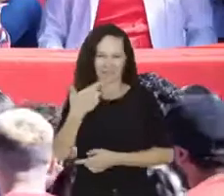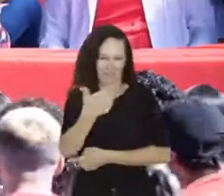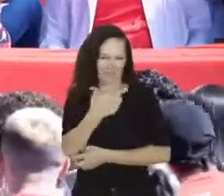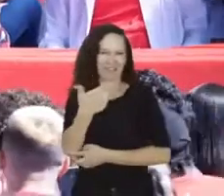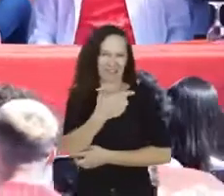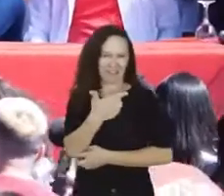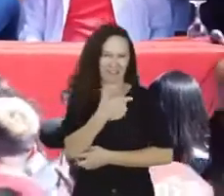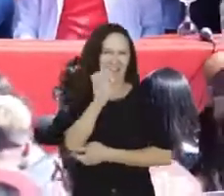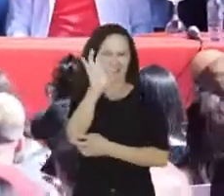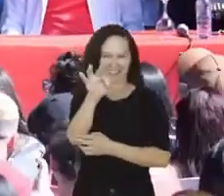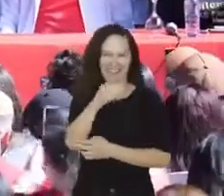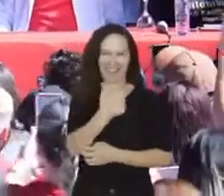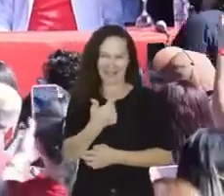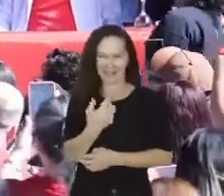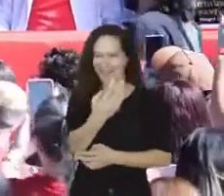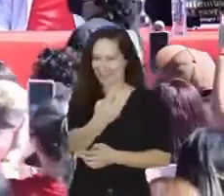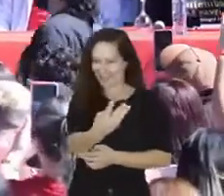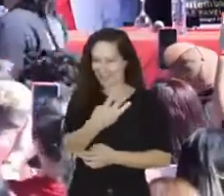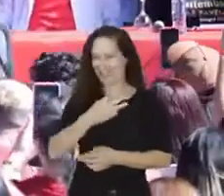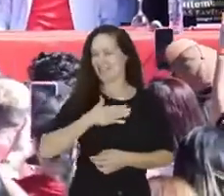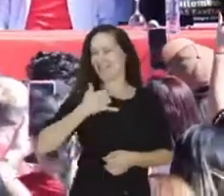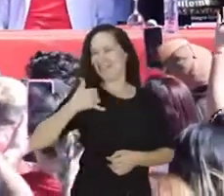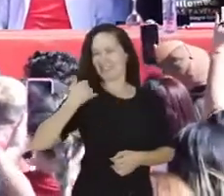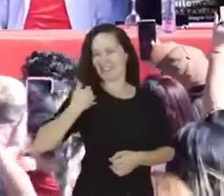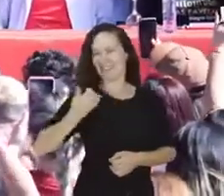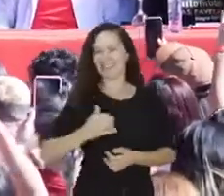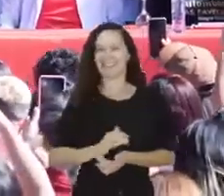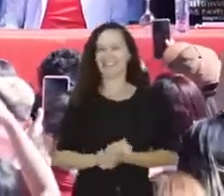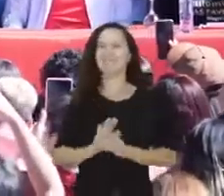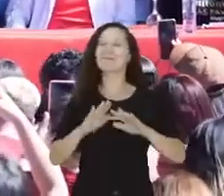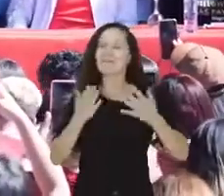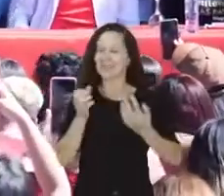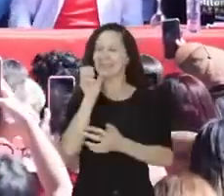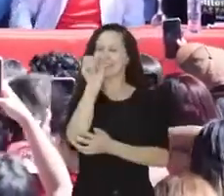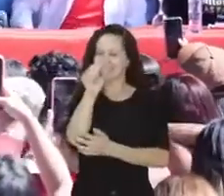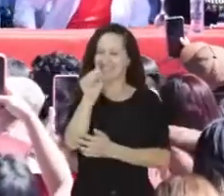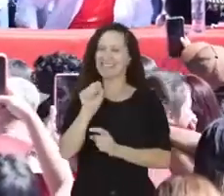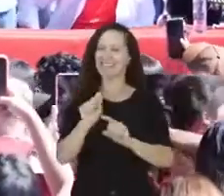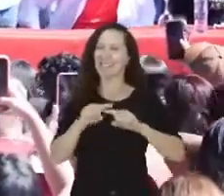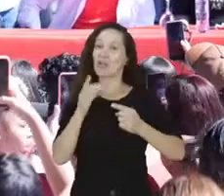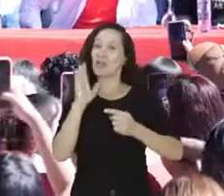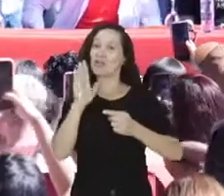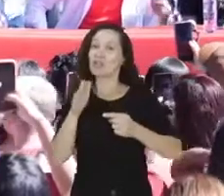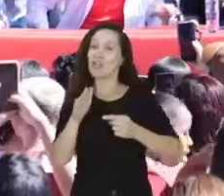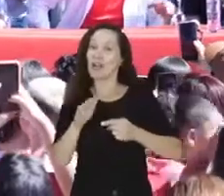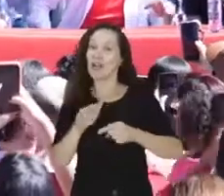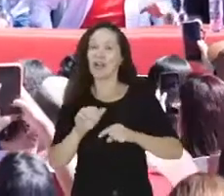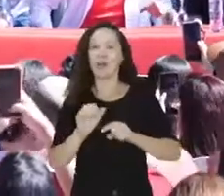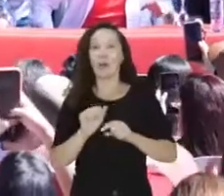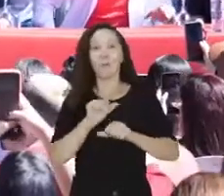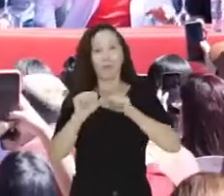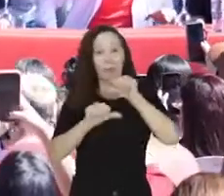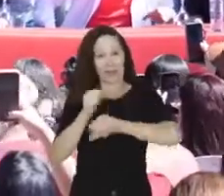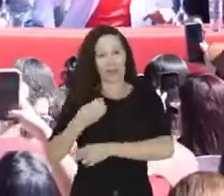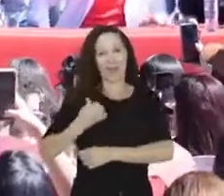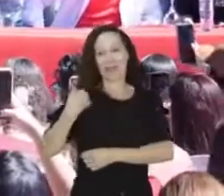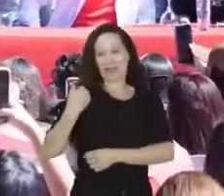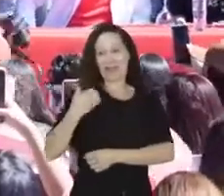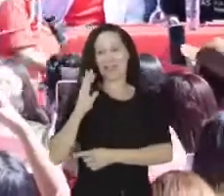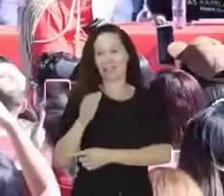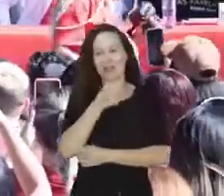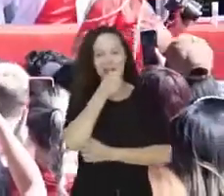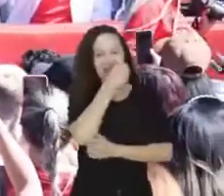23? É, falaram que eu já passei do tempo aqui, então eu vou passar o microfone agora para